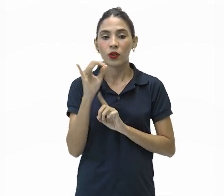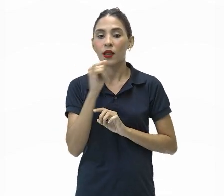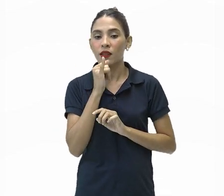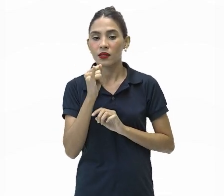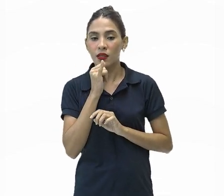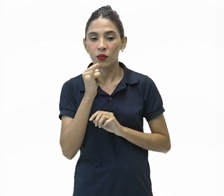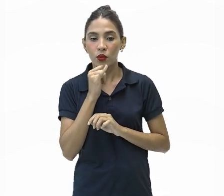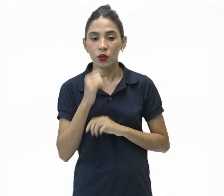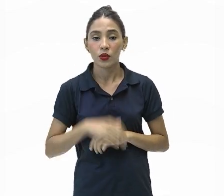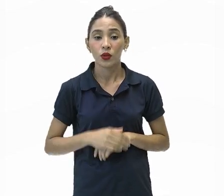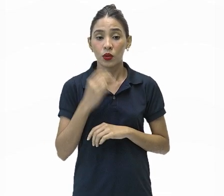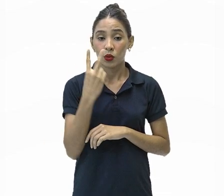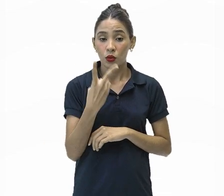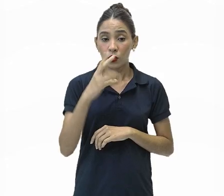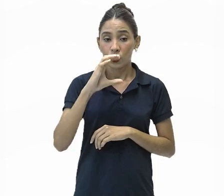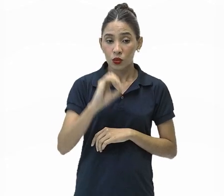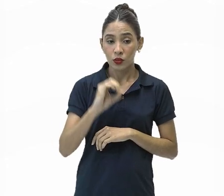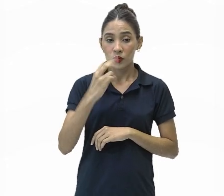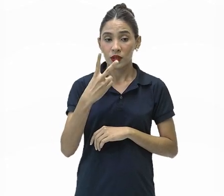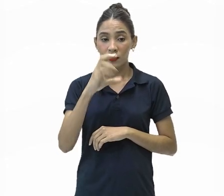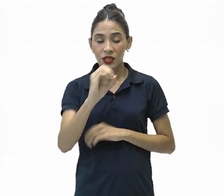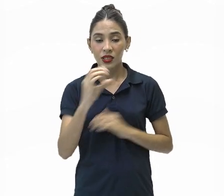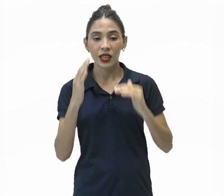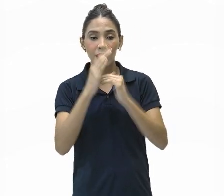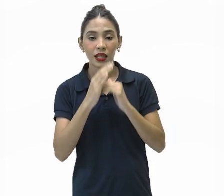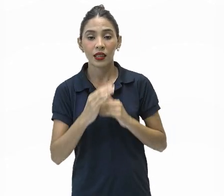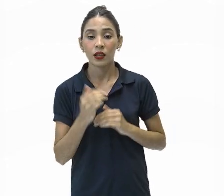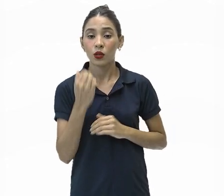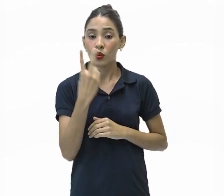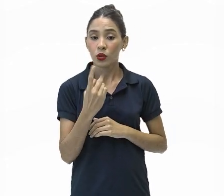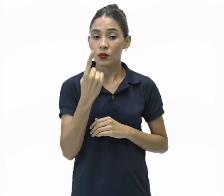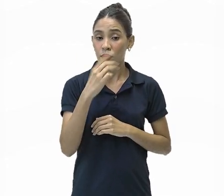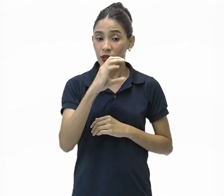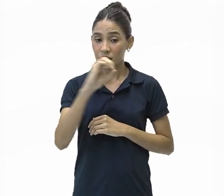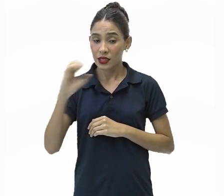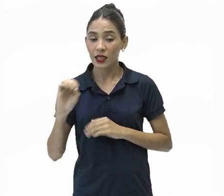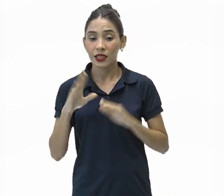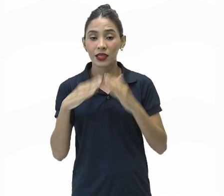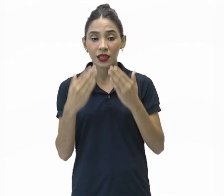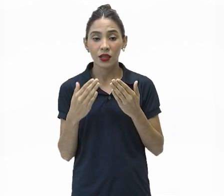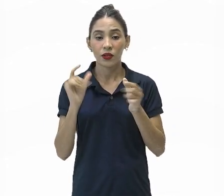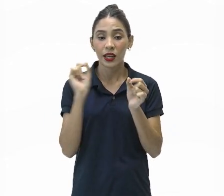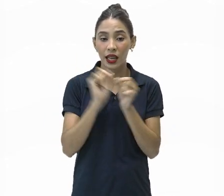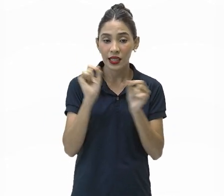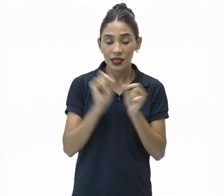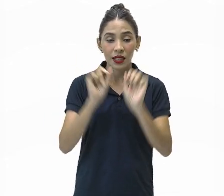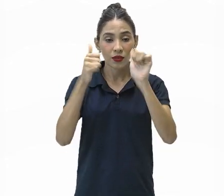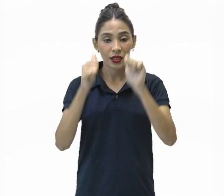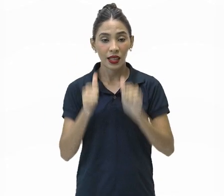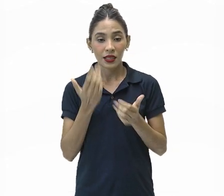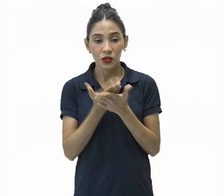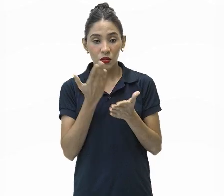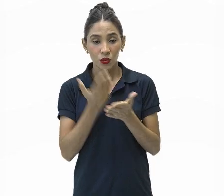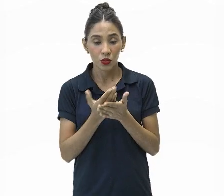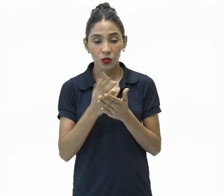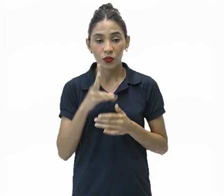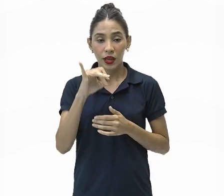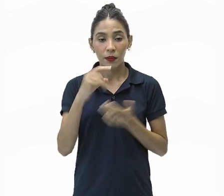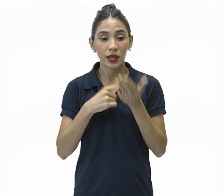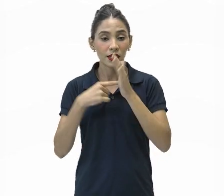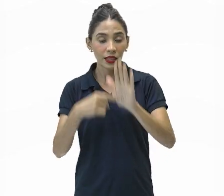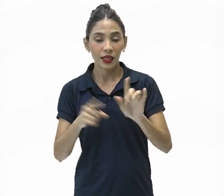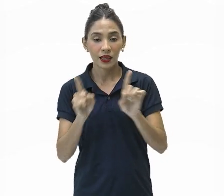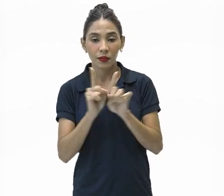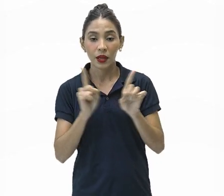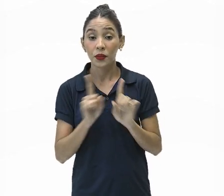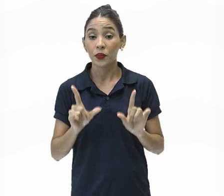de 2020 até 2100, né? Então, foi realizado esse estudo, né, onde traz para a gente